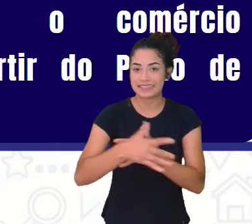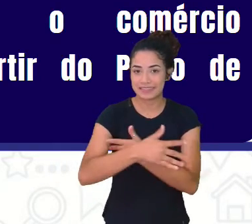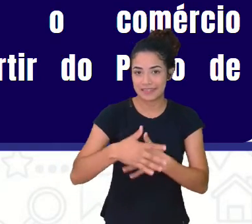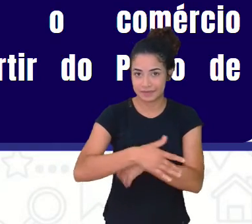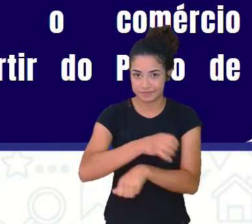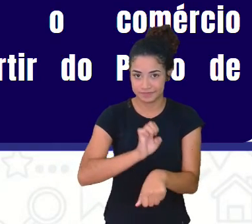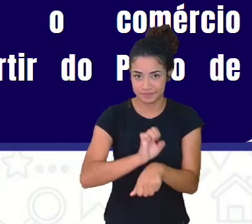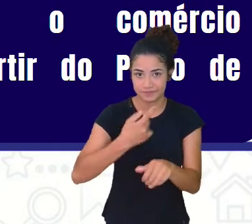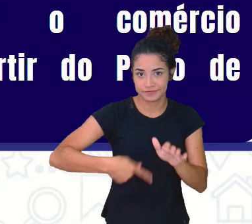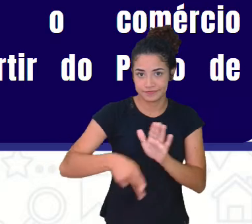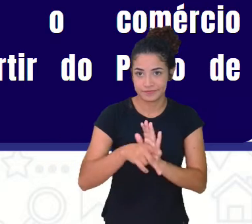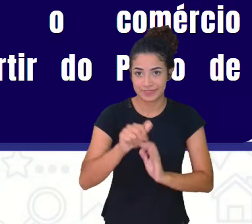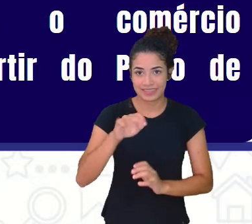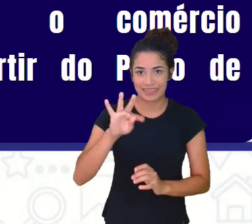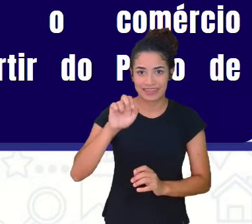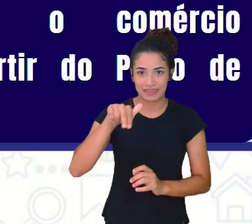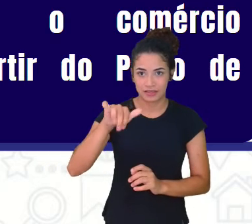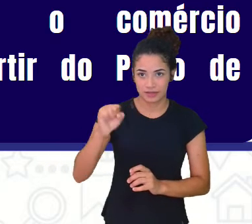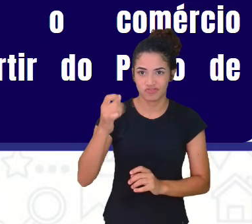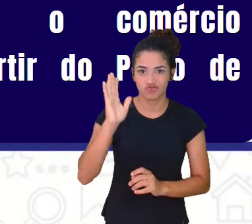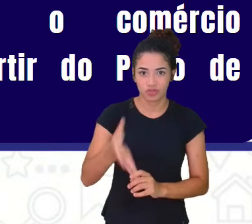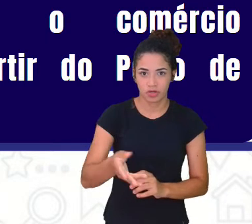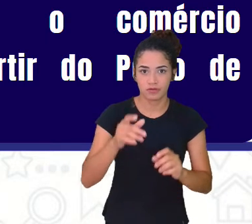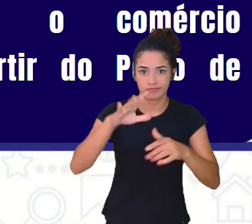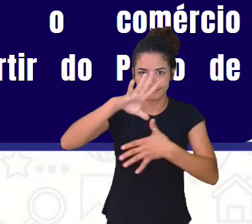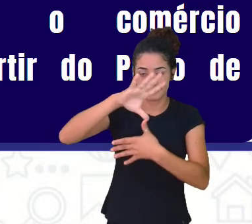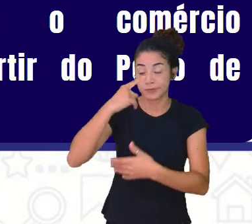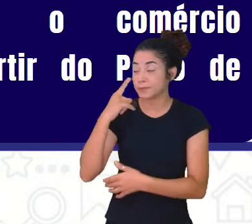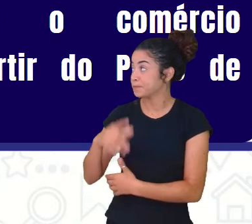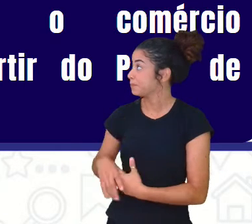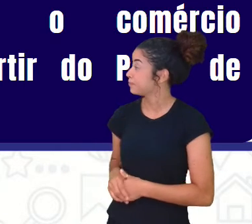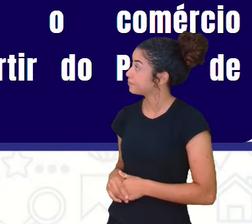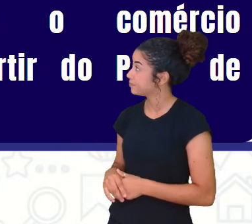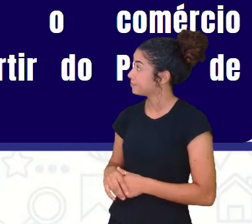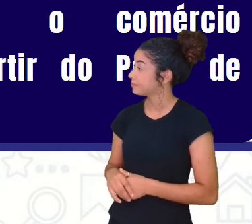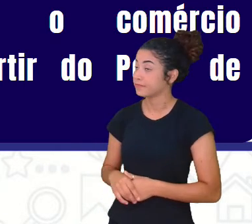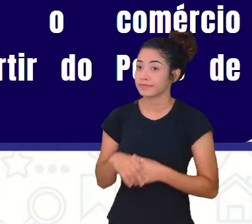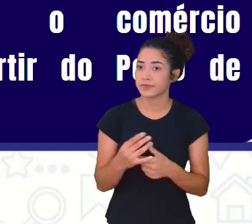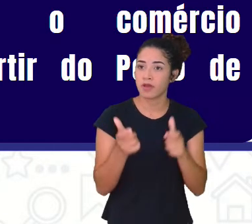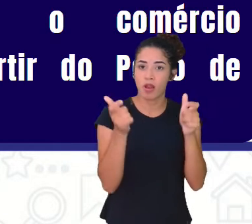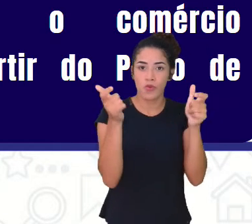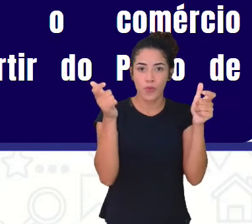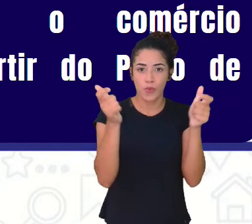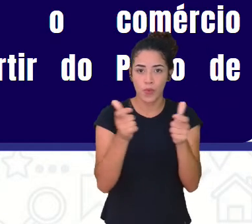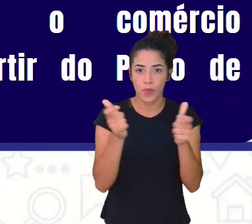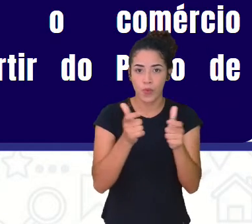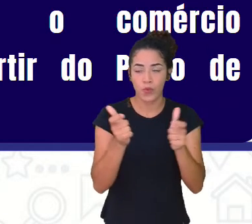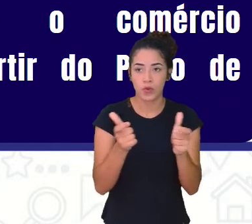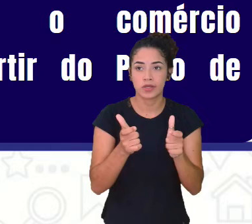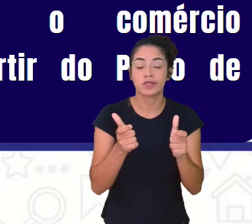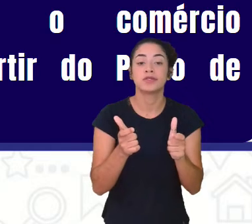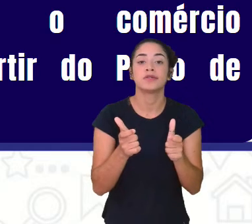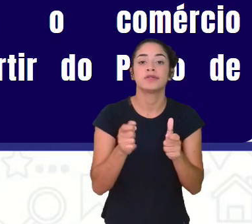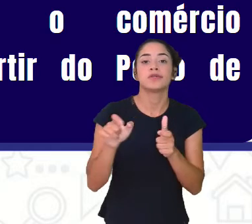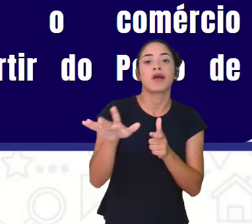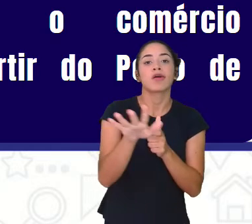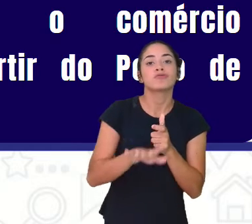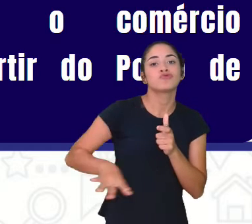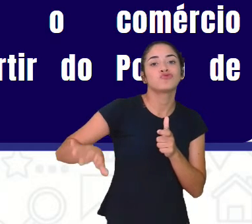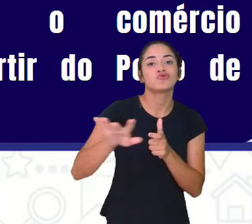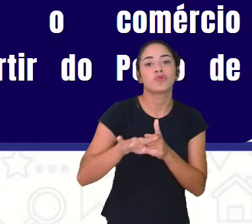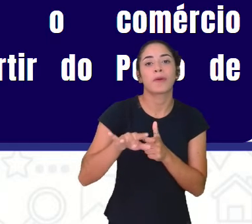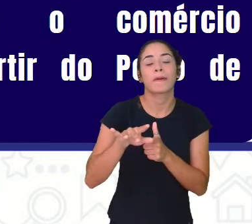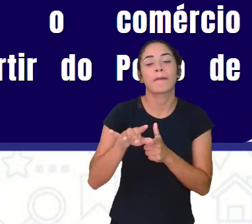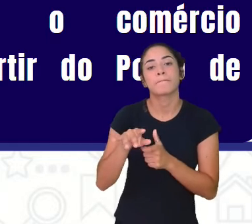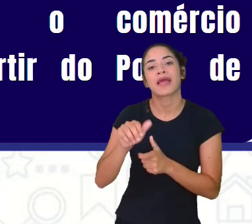de Atenas, né, ela está aqui no mapa, ó. Ela estava localizada, né, na região da